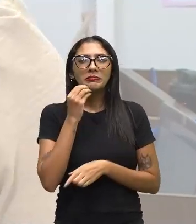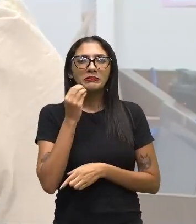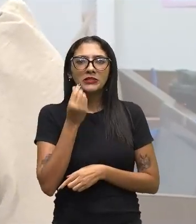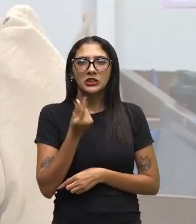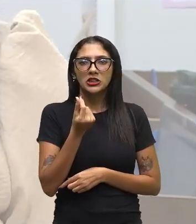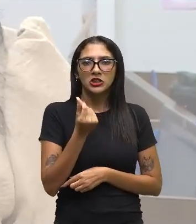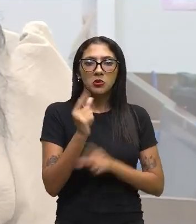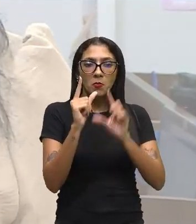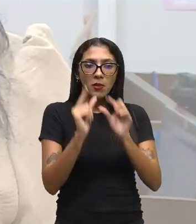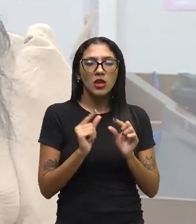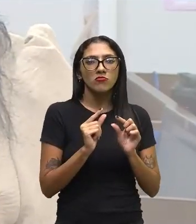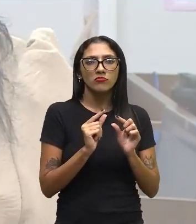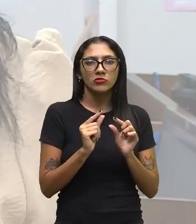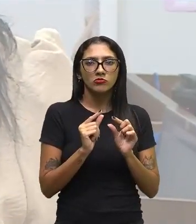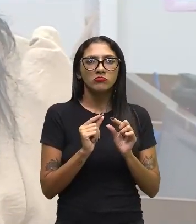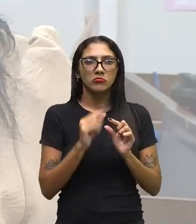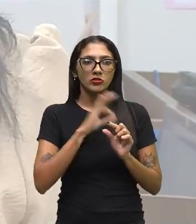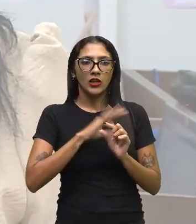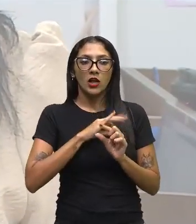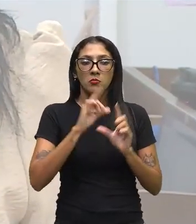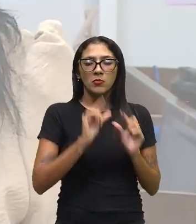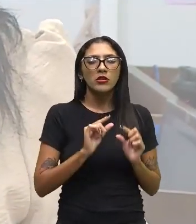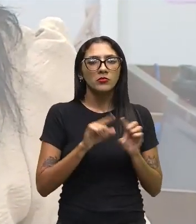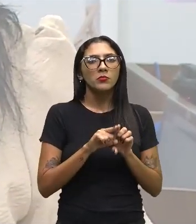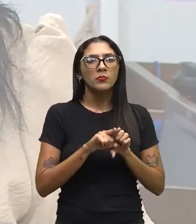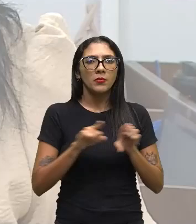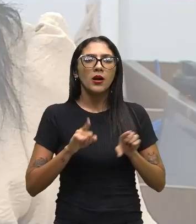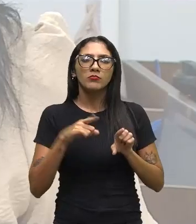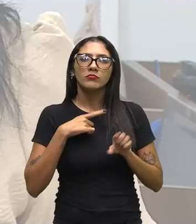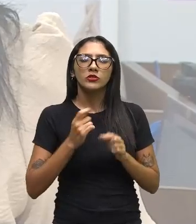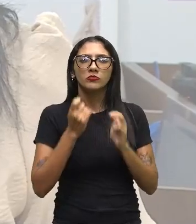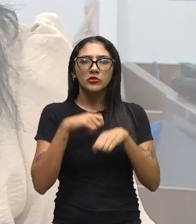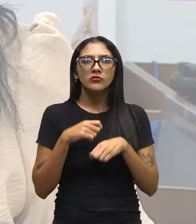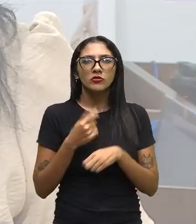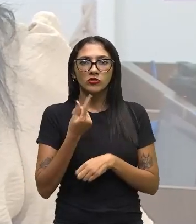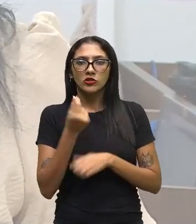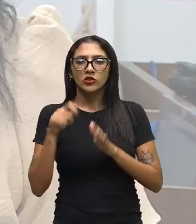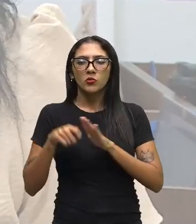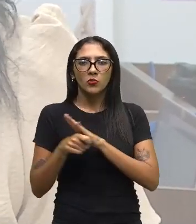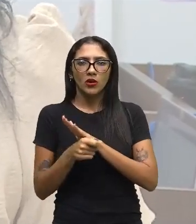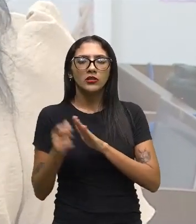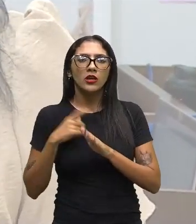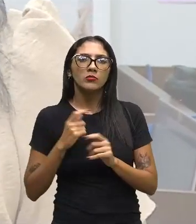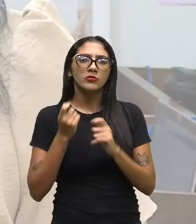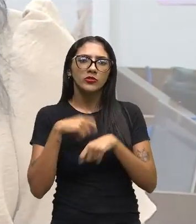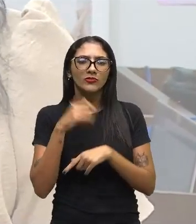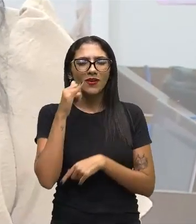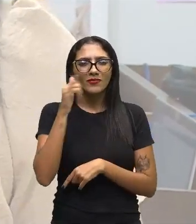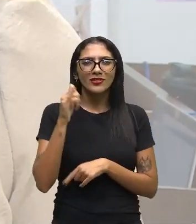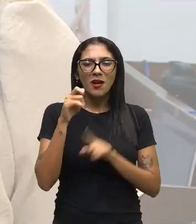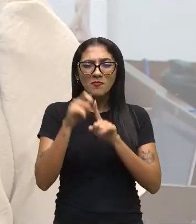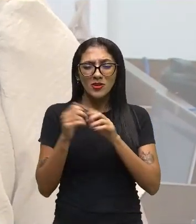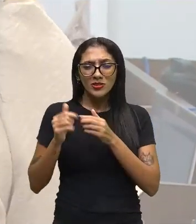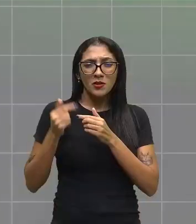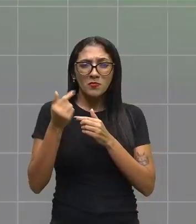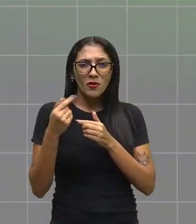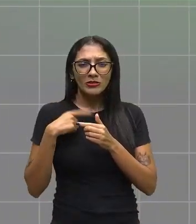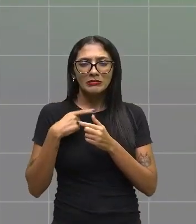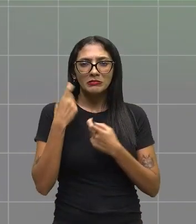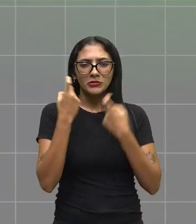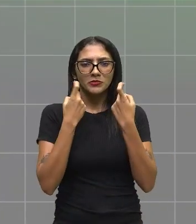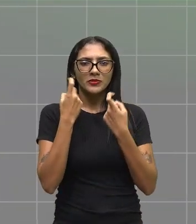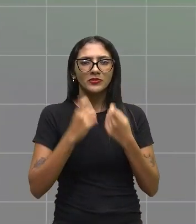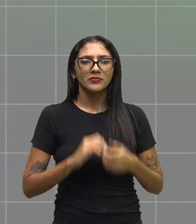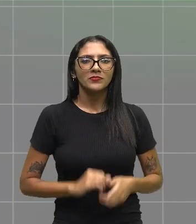eu ganho. Daí eu consigo ter uma reserva para eu não ficar muito aperreada no final do mês, vamos dizer assim.